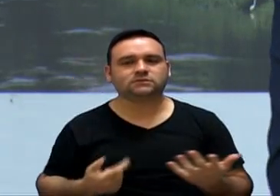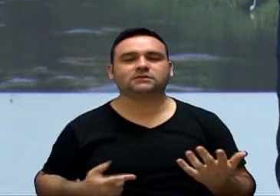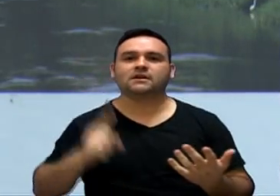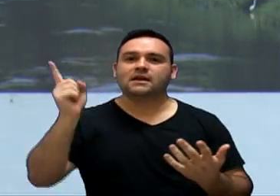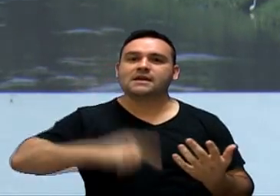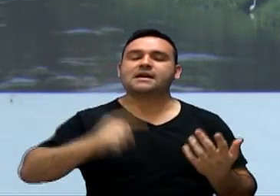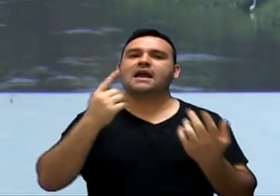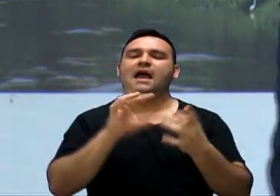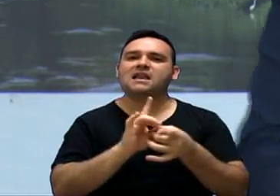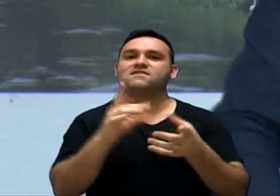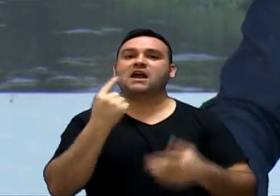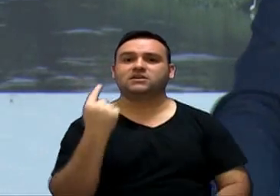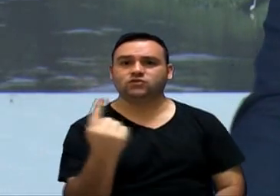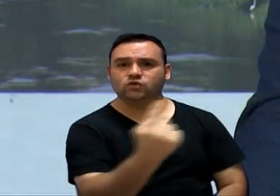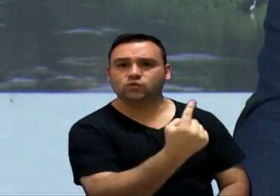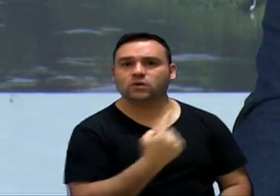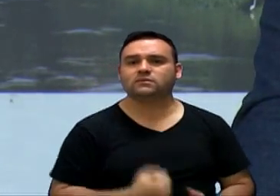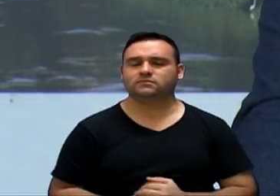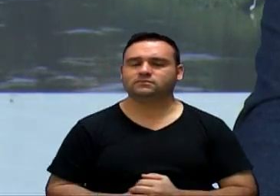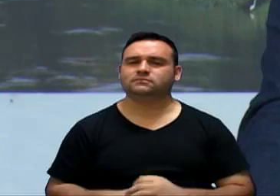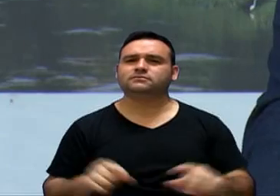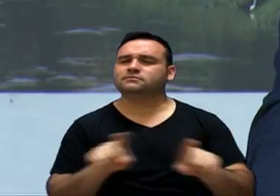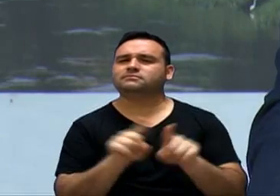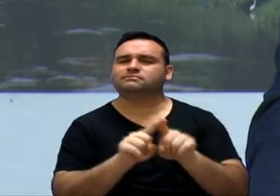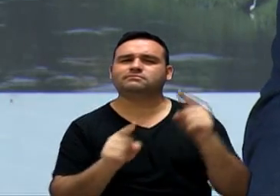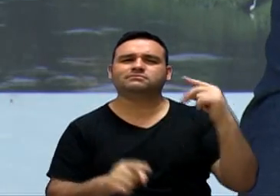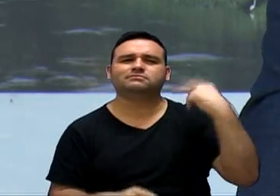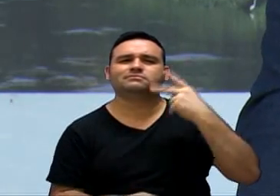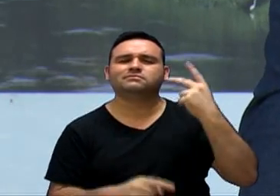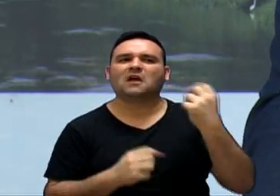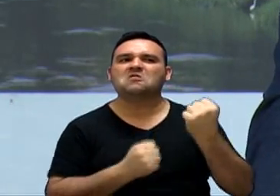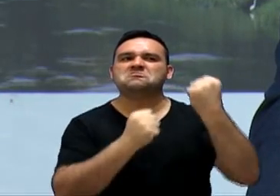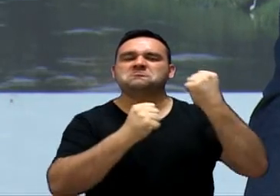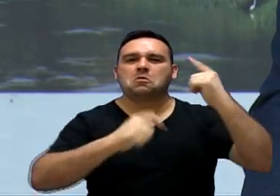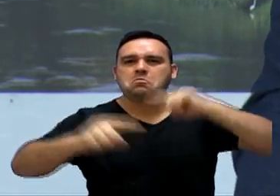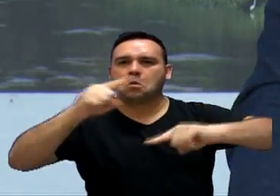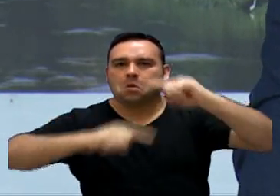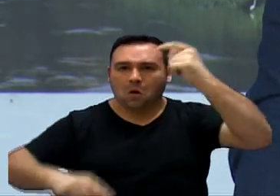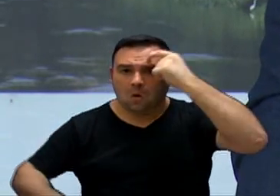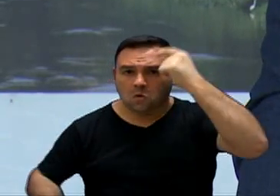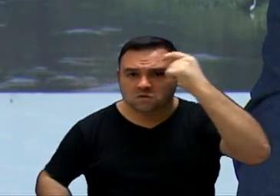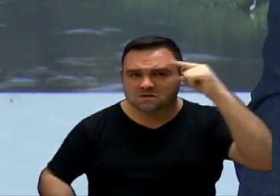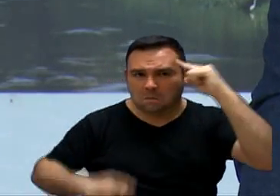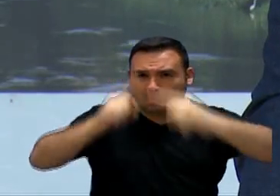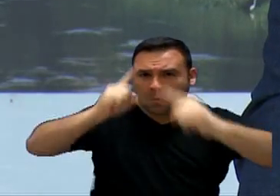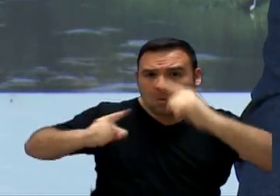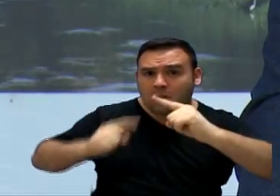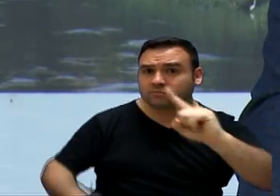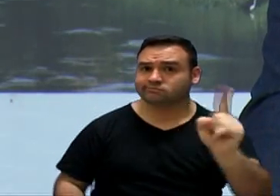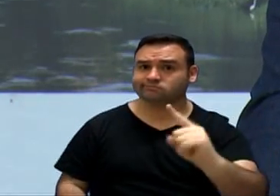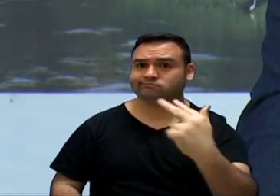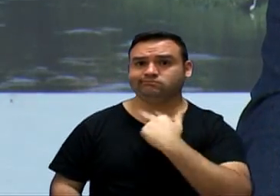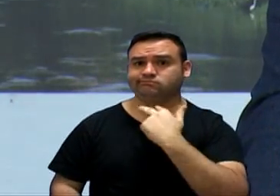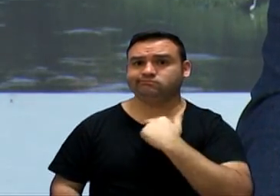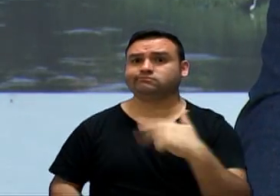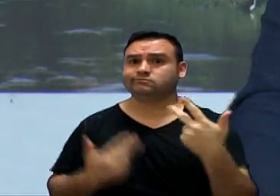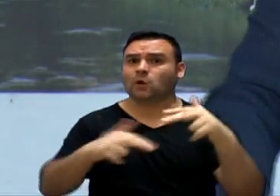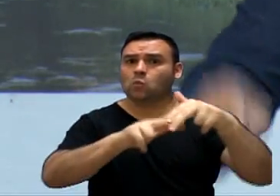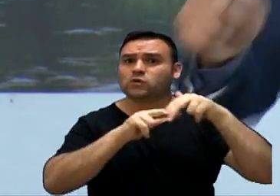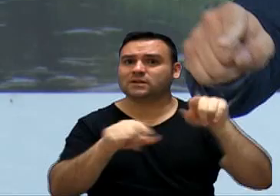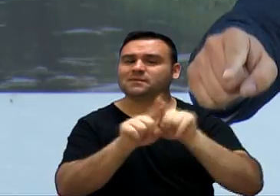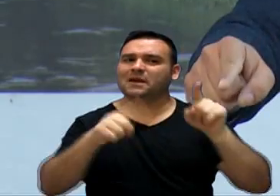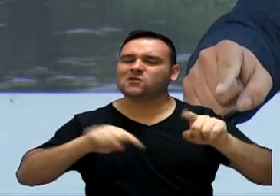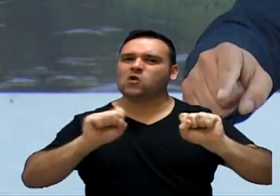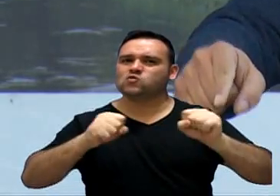a liberdade individual, e nenhum vereador tem poder para lidar com consciência do cidadão. Por isso que nós